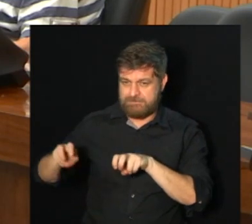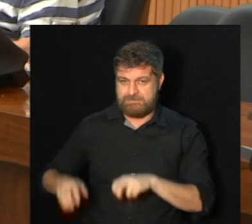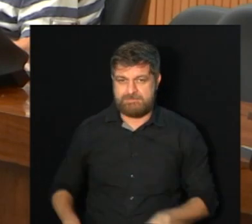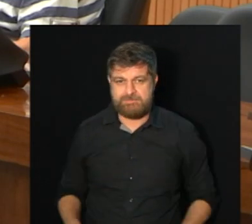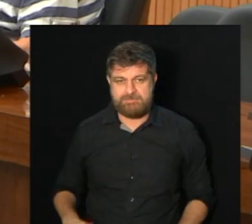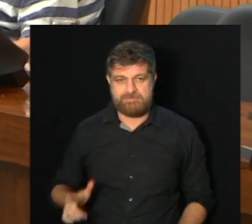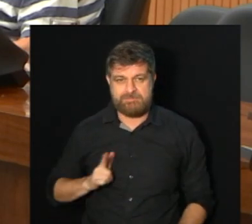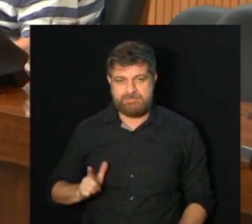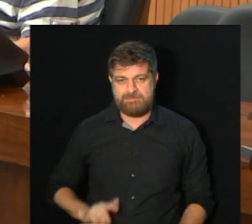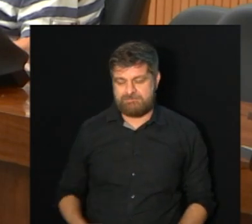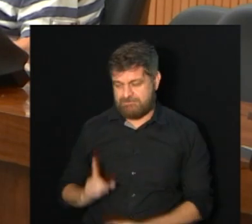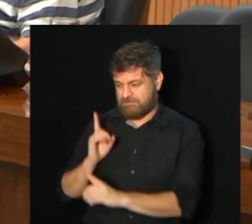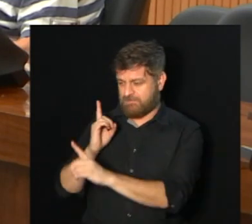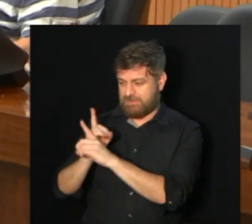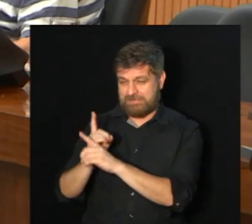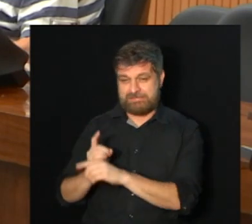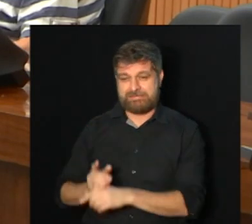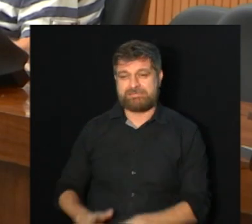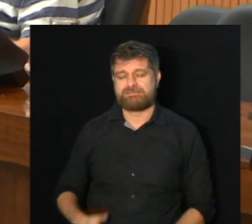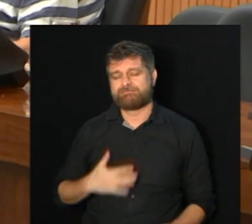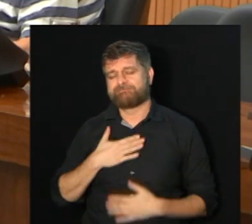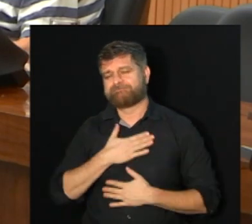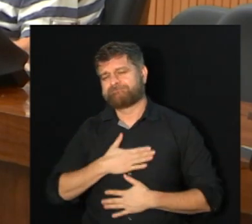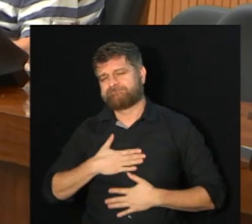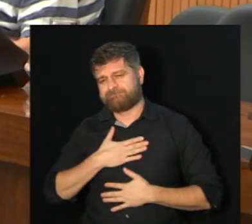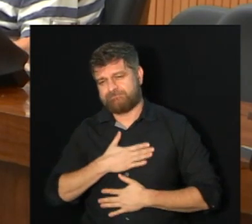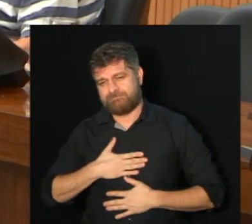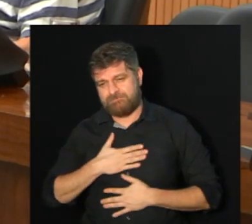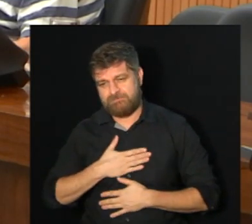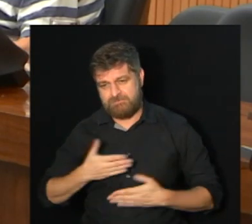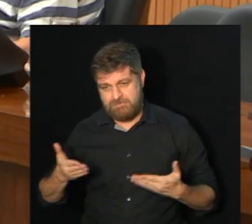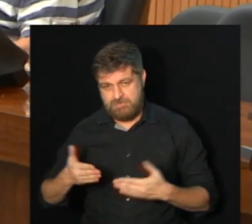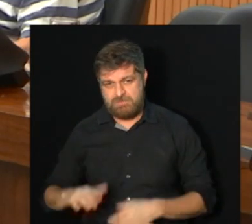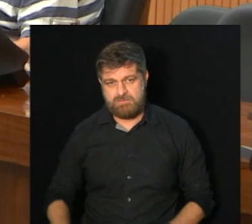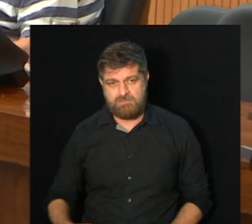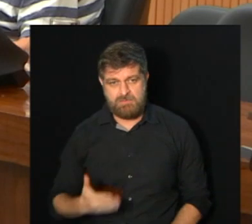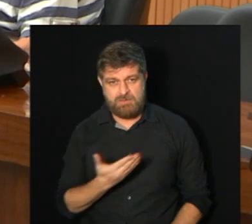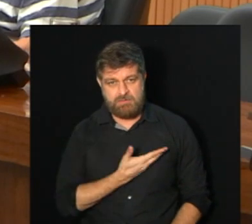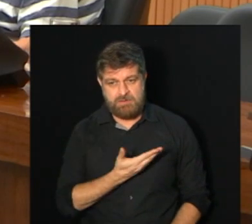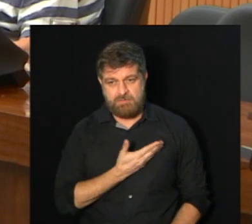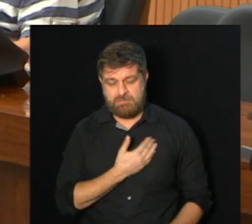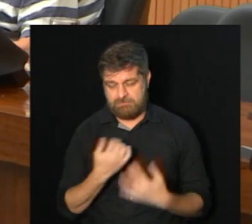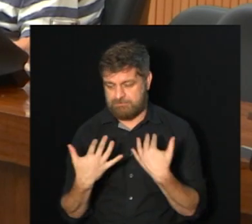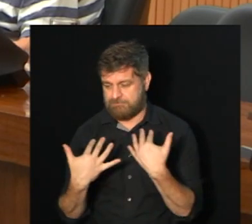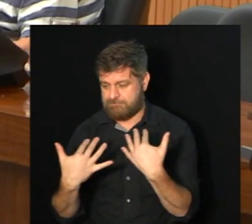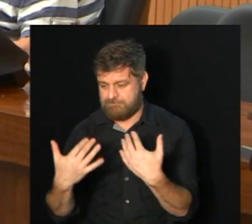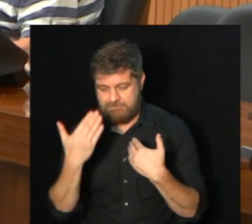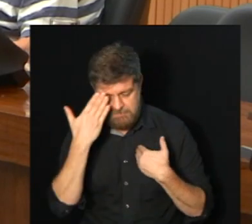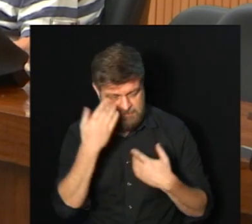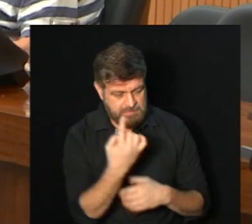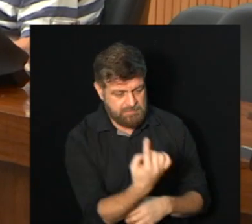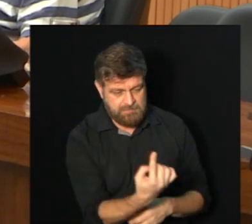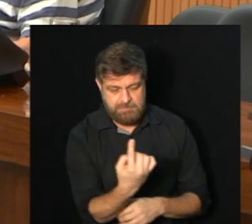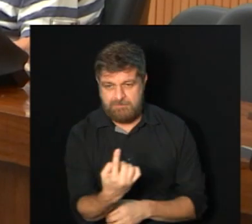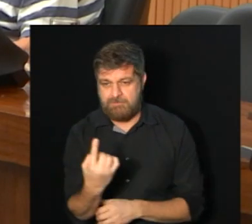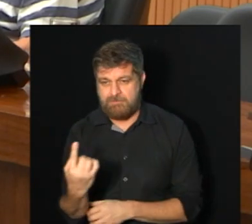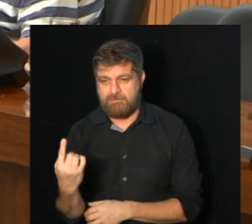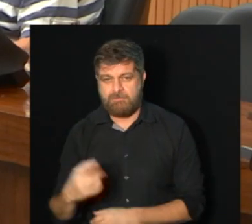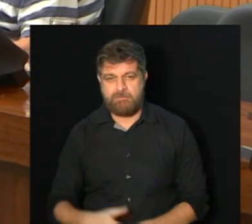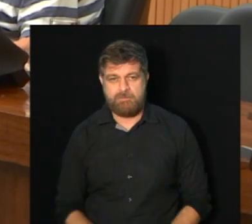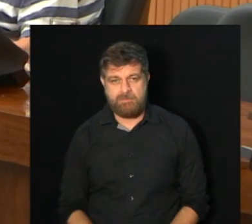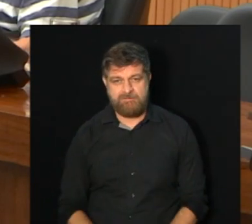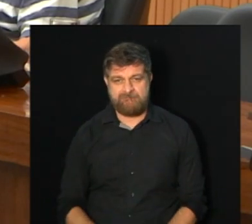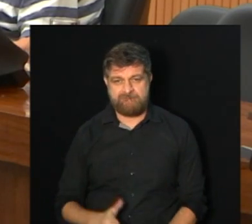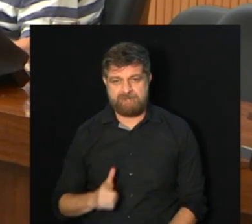que há muito tempo eu não o via e tenho satisfação de tê-los aqui. Todos os colegas que vieram assistir, agradeço muito, em seu nome, que